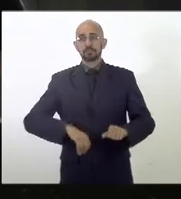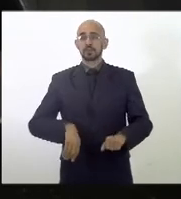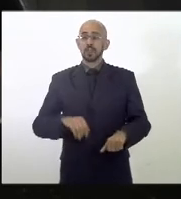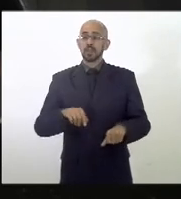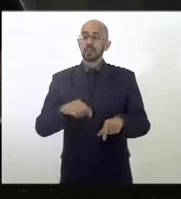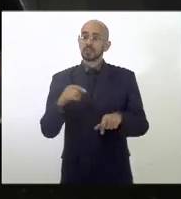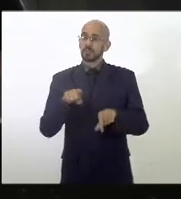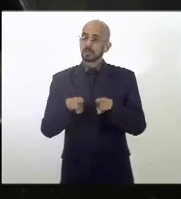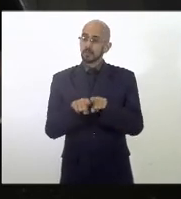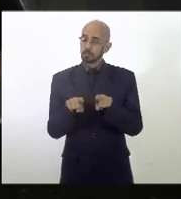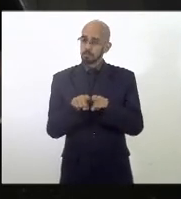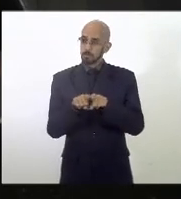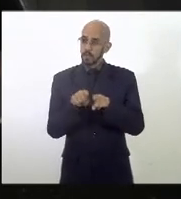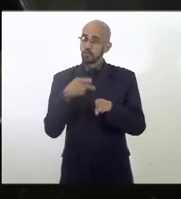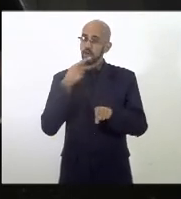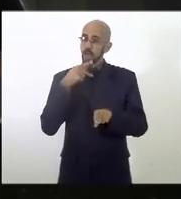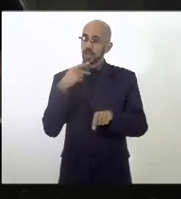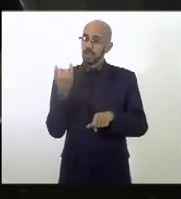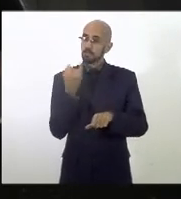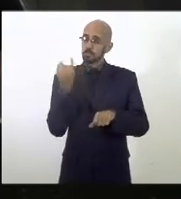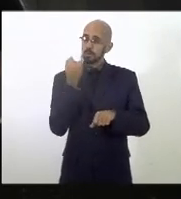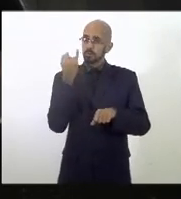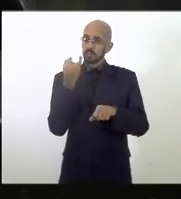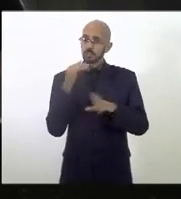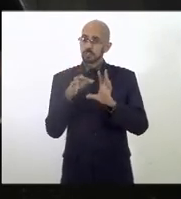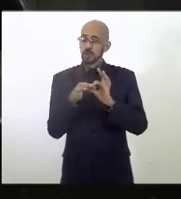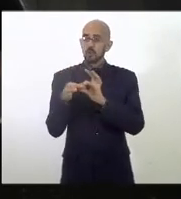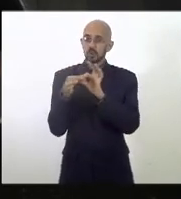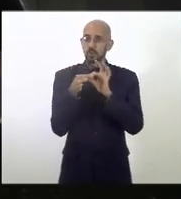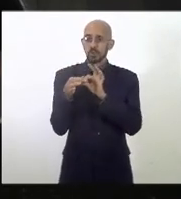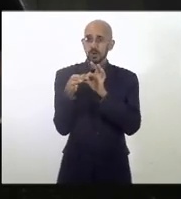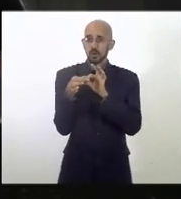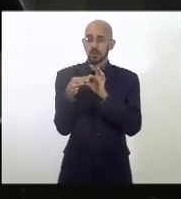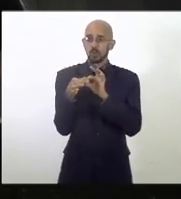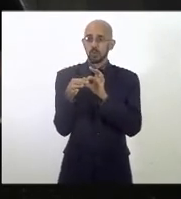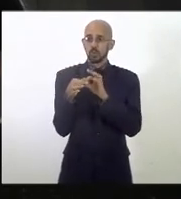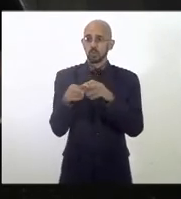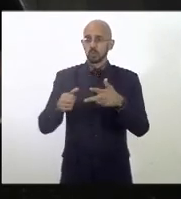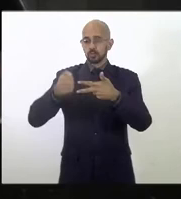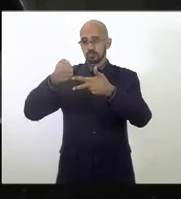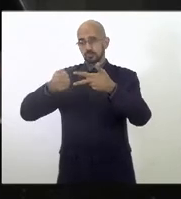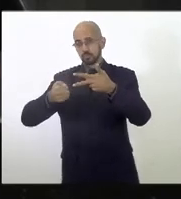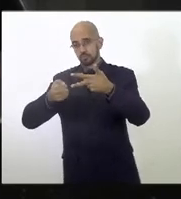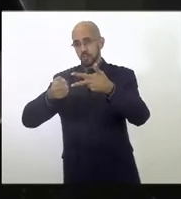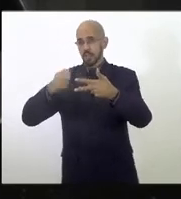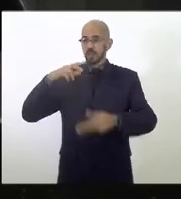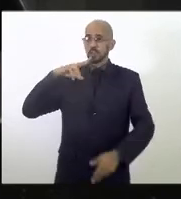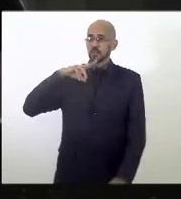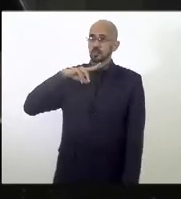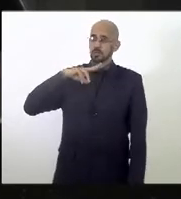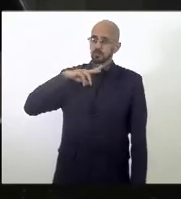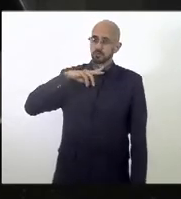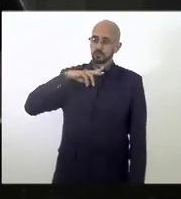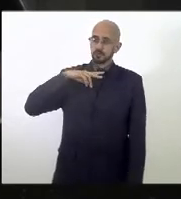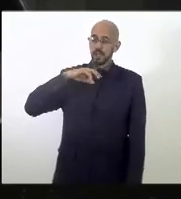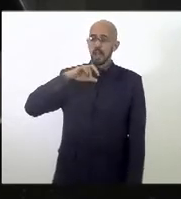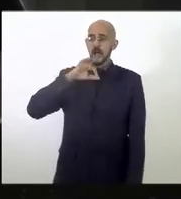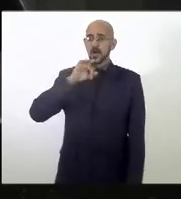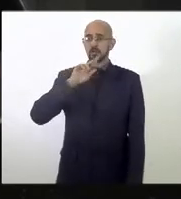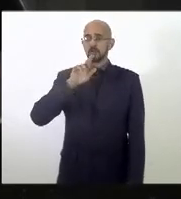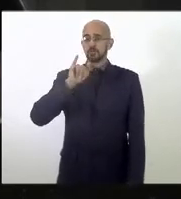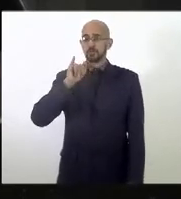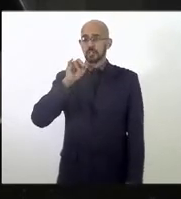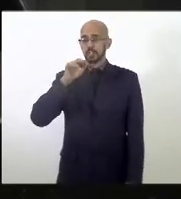quão é importante a união do poder público e privado nesse momento. A Firjan se